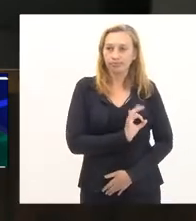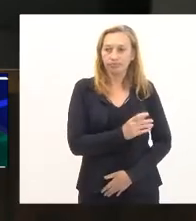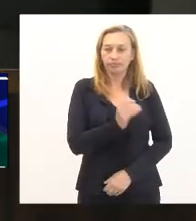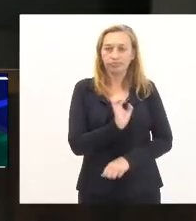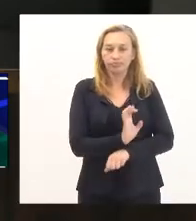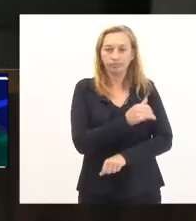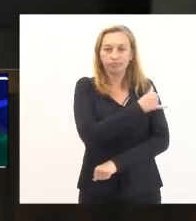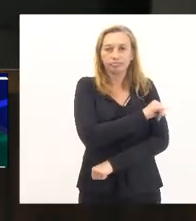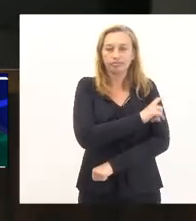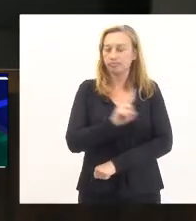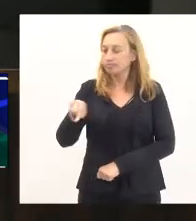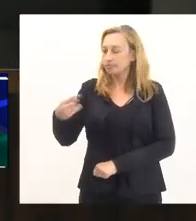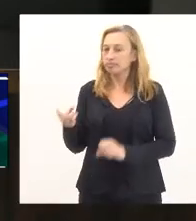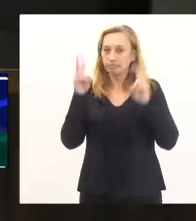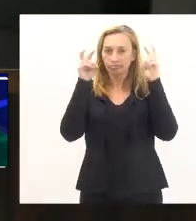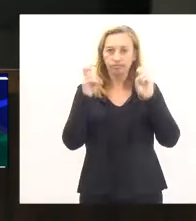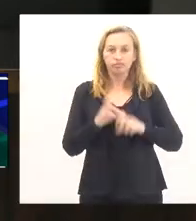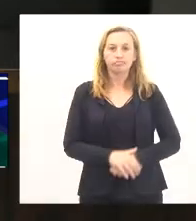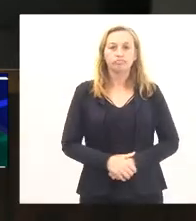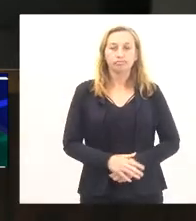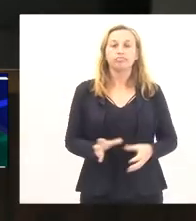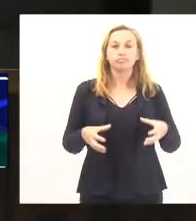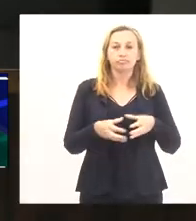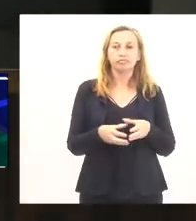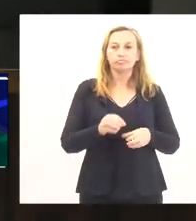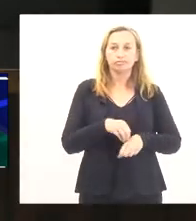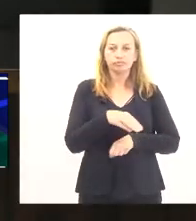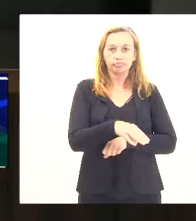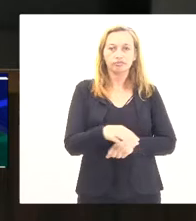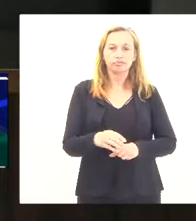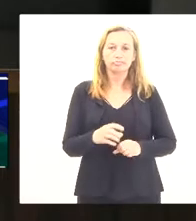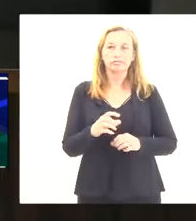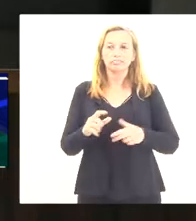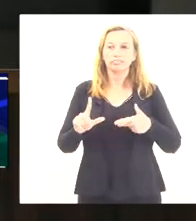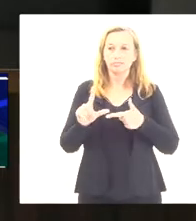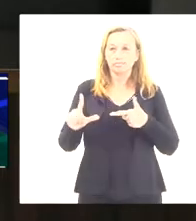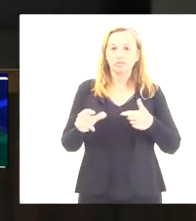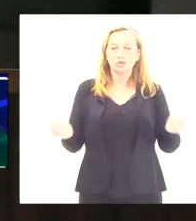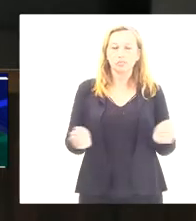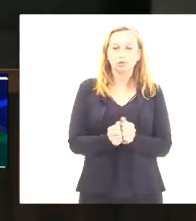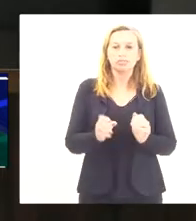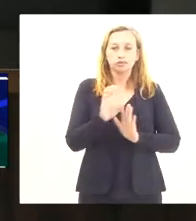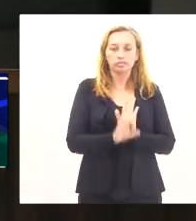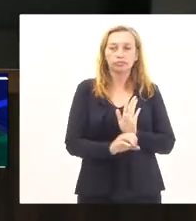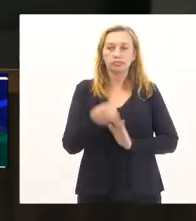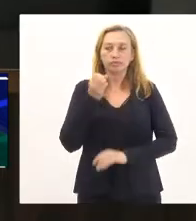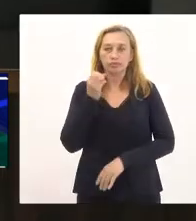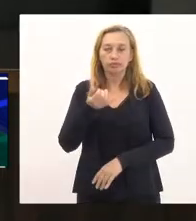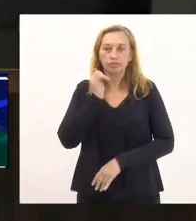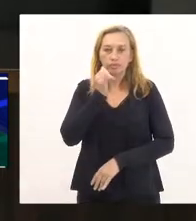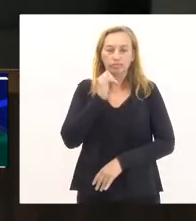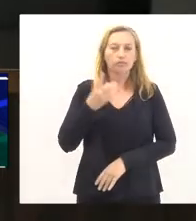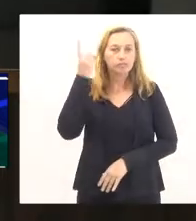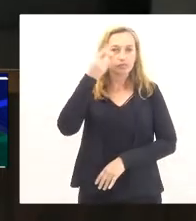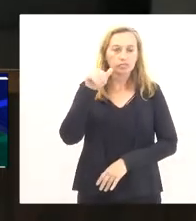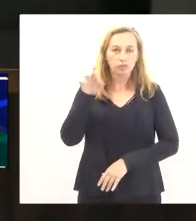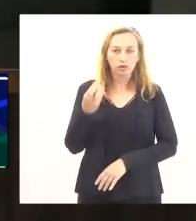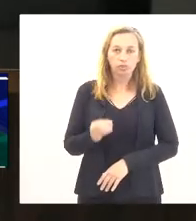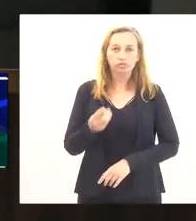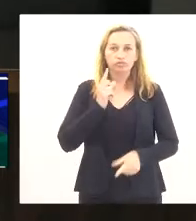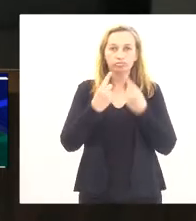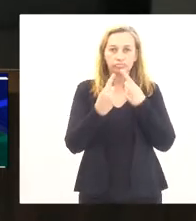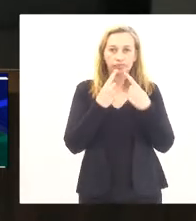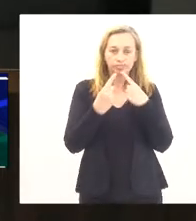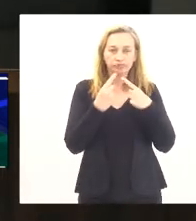Janeiro e da outras providências. Parecer da Comissão de Indicação Legislativa, favorável com emenda. Relator deputado Eurico Júnior. Em